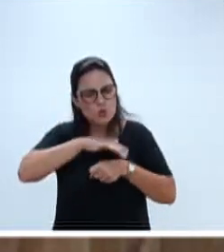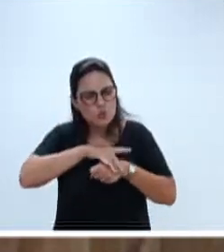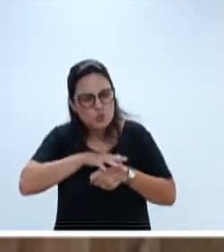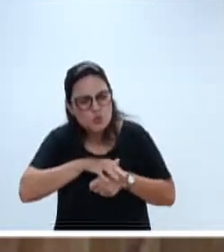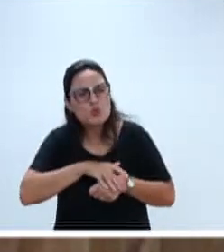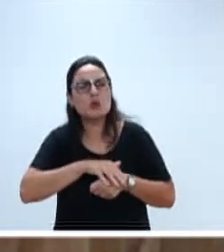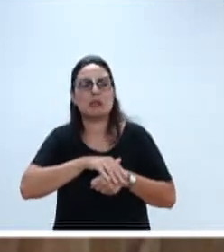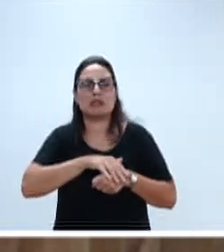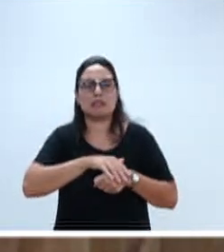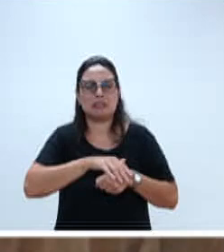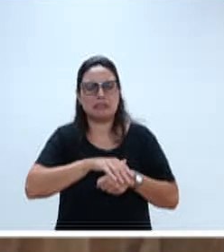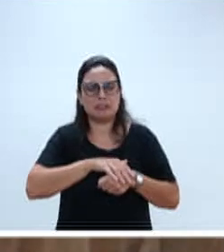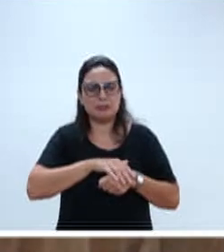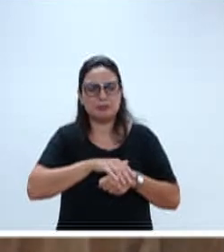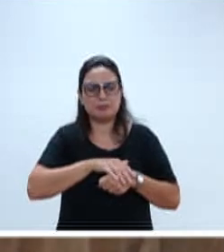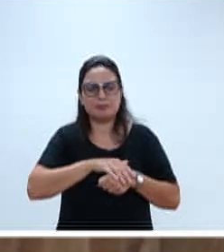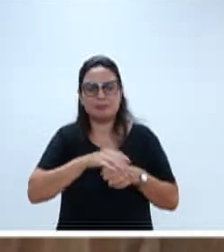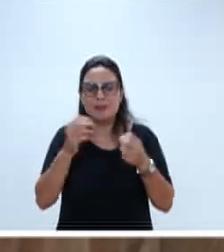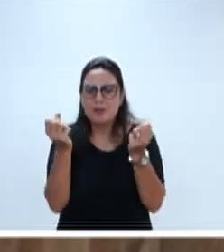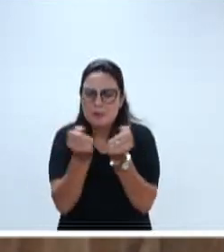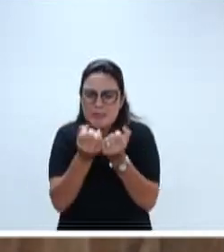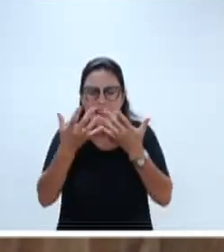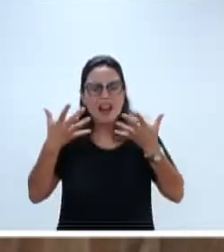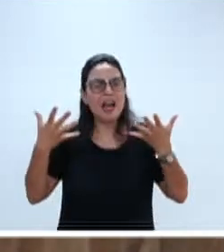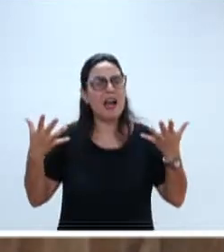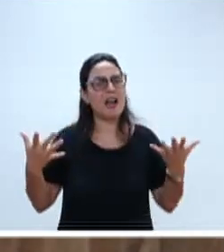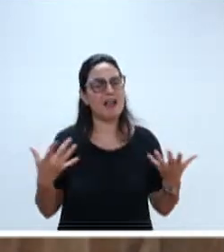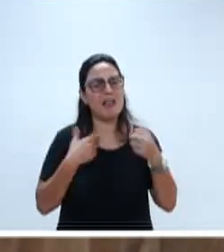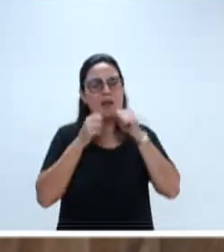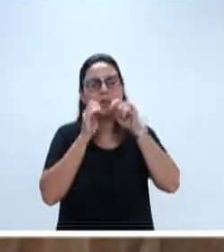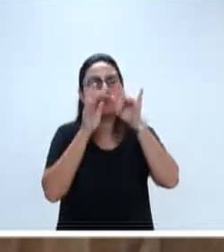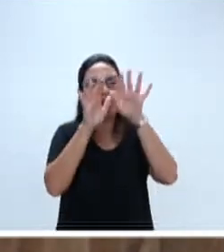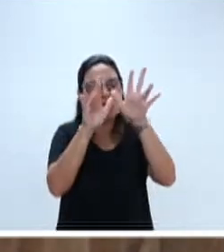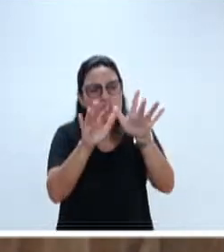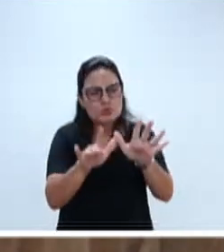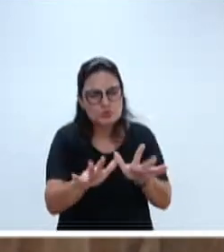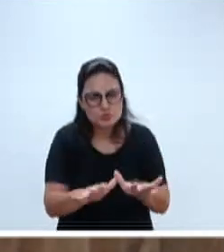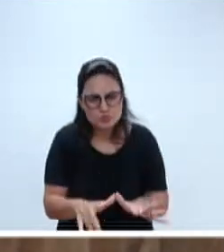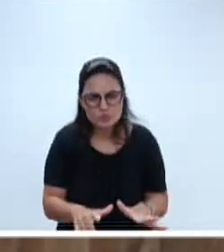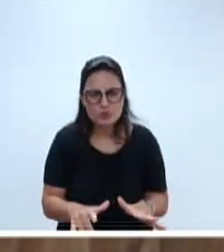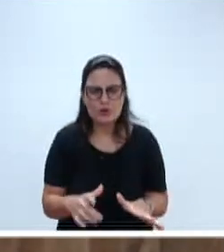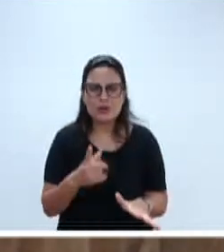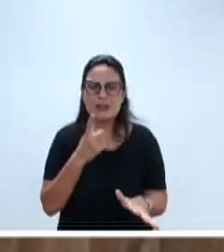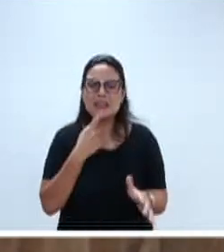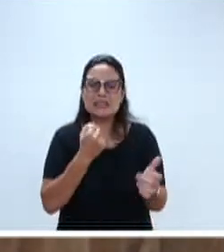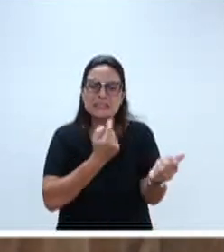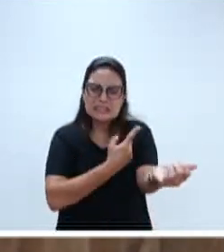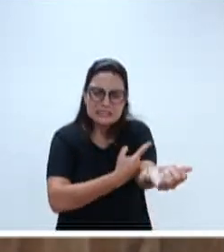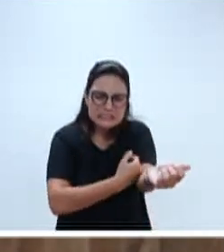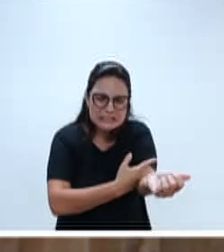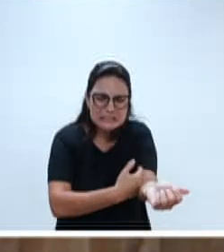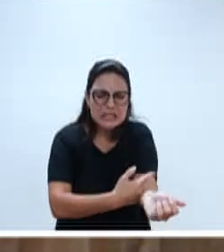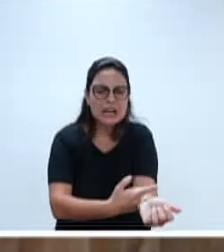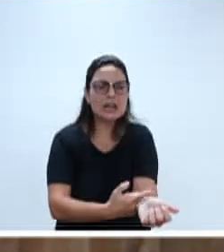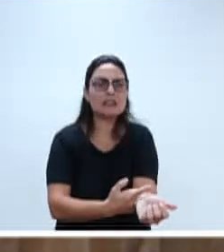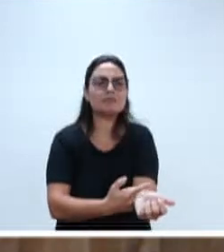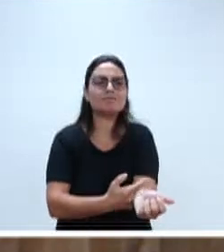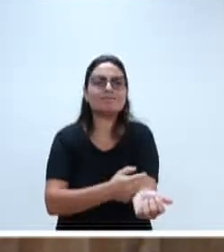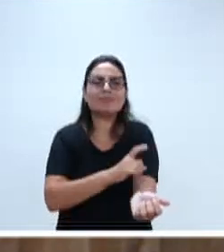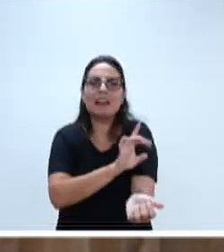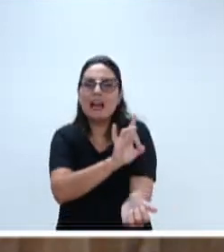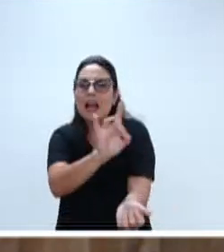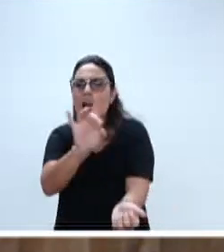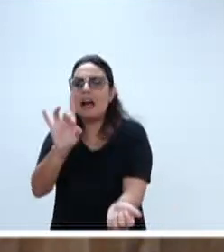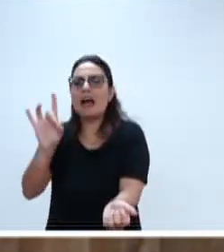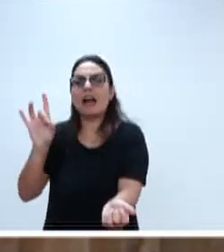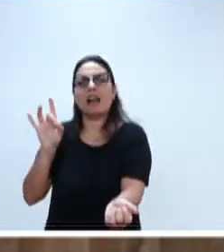Senhor, meu Deus, faz um milagre sobre estas vidas, cubra com teu sangue, Senhor, sei, ó Pai, com Glaucia, Fabi, Senhor,